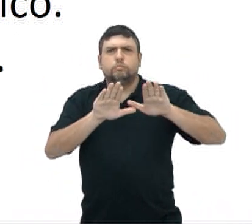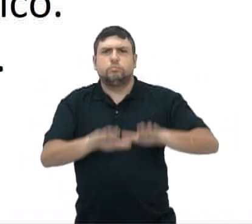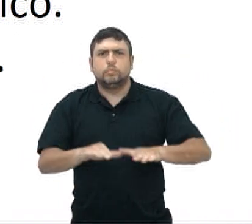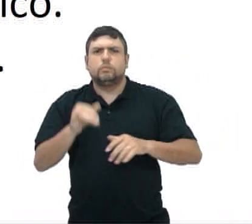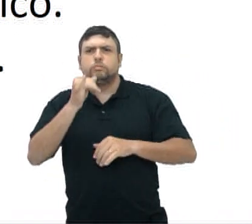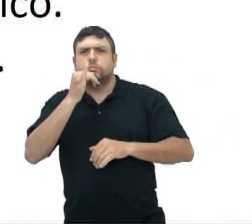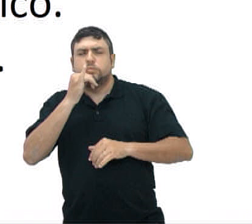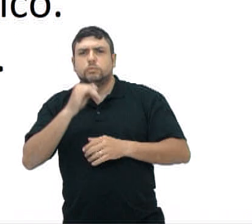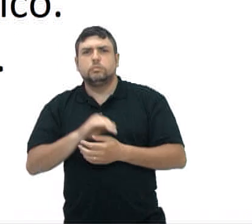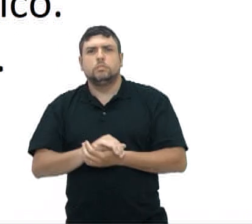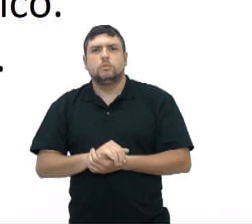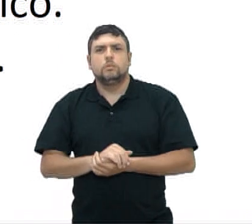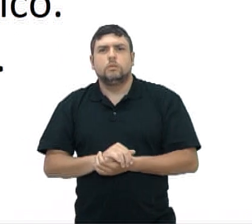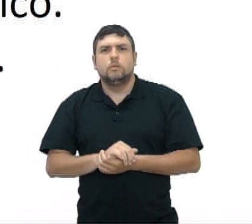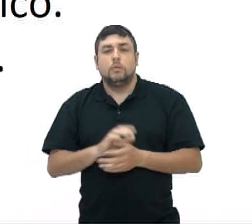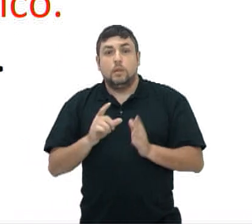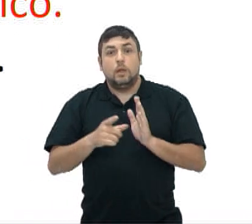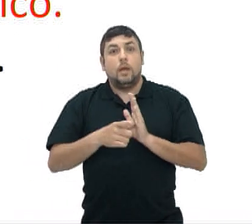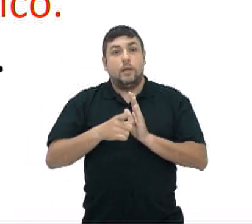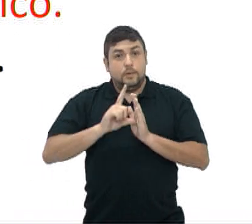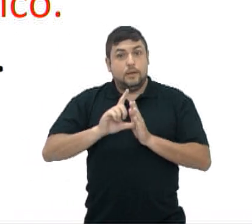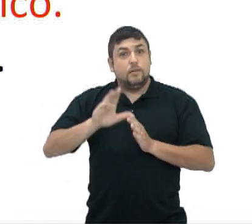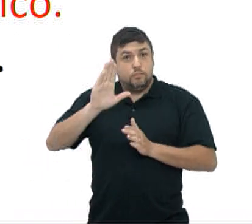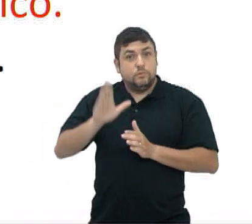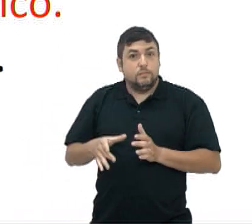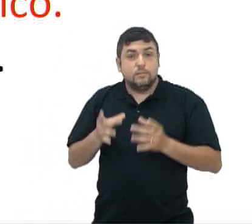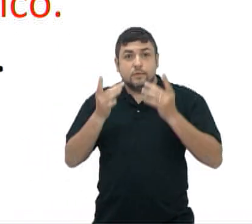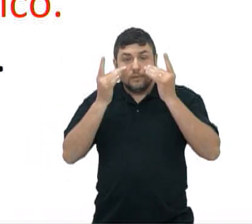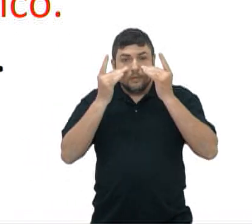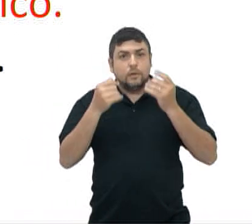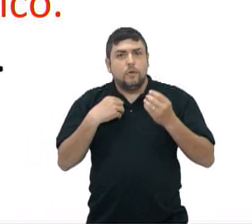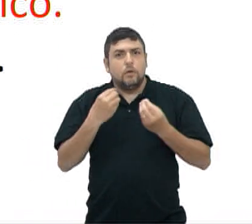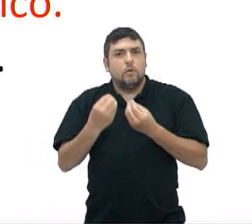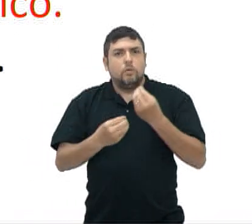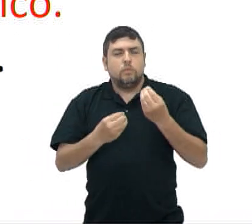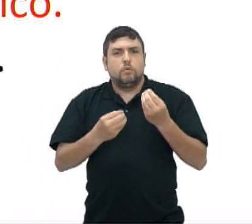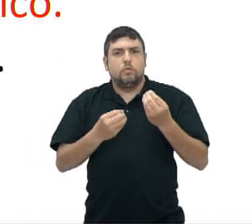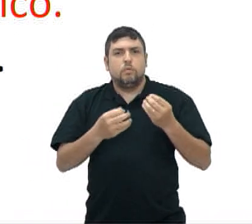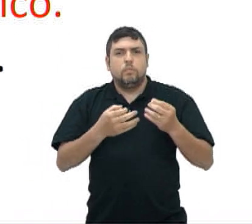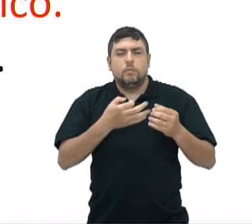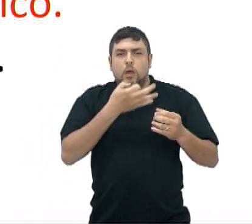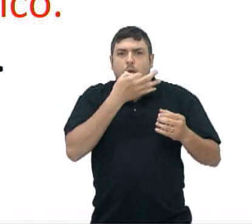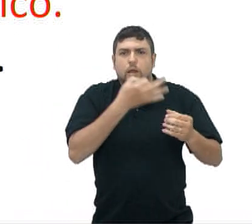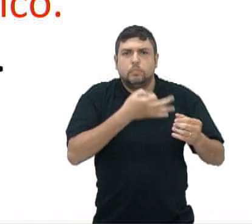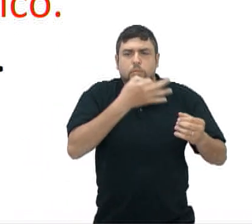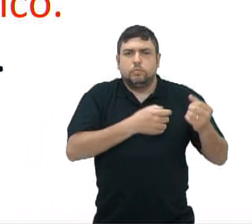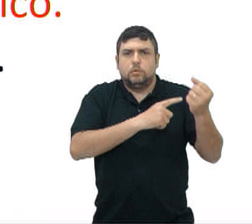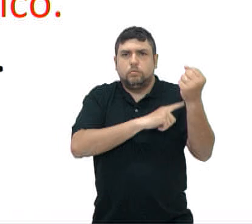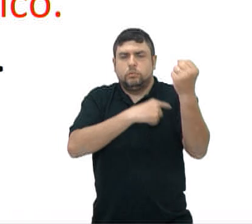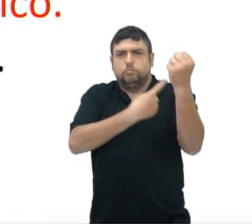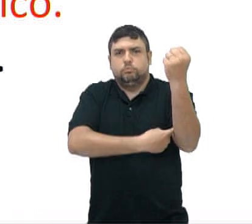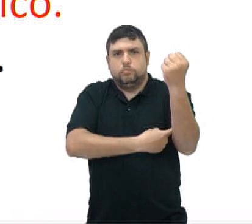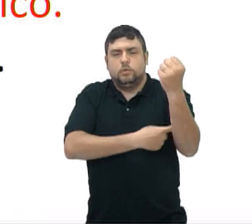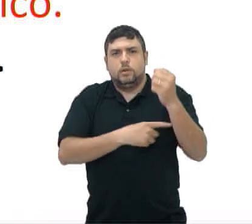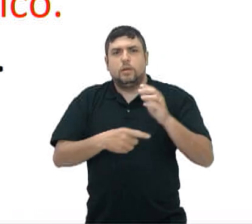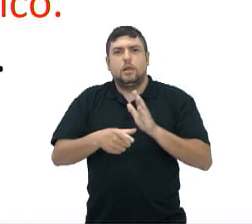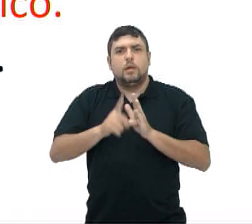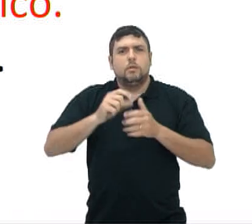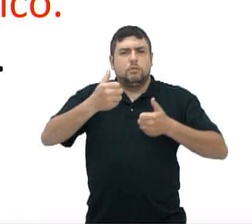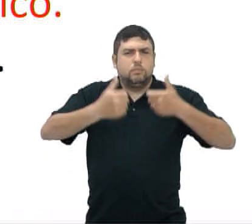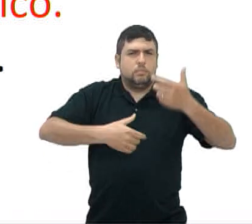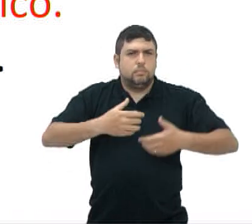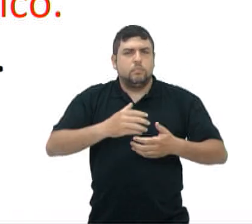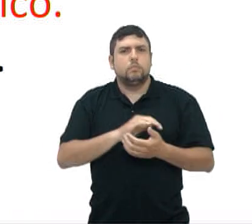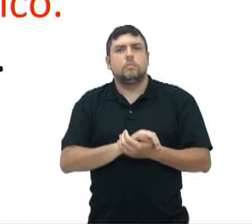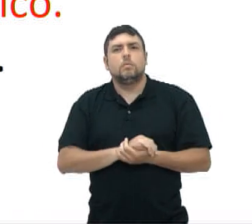Bom, nós já vimos agora há pouco, fizemos até um exercício, temos argumento de autoridade, que foi o primeiro, né, que nós falamos lá do teórico do